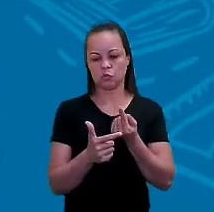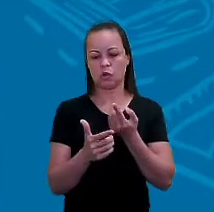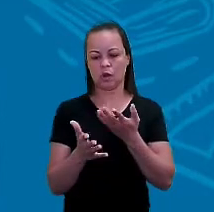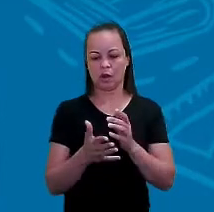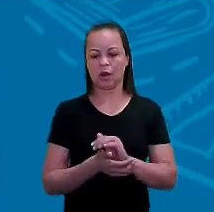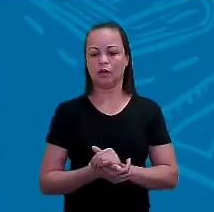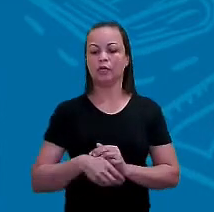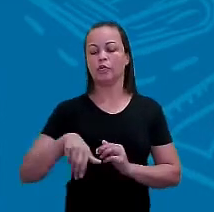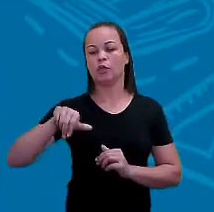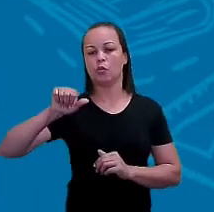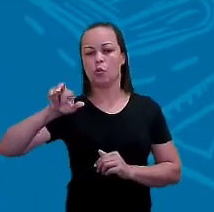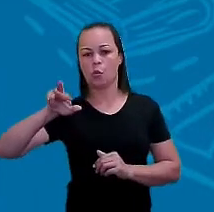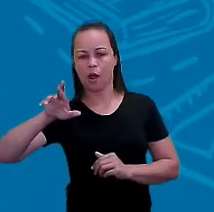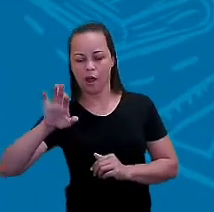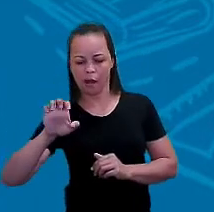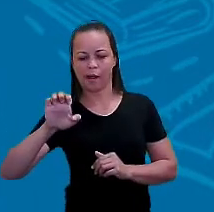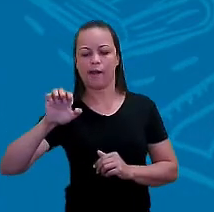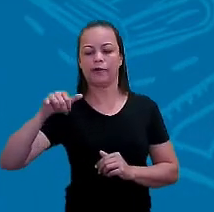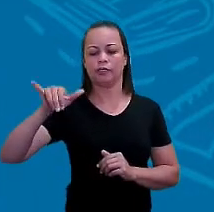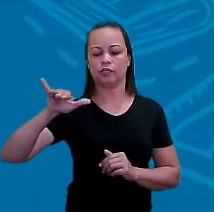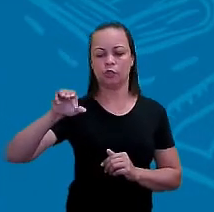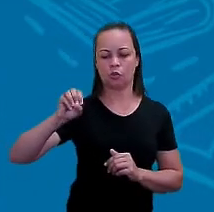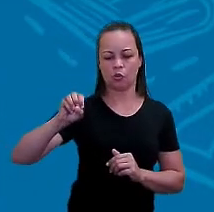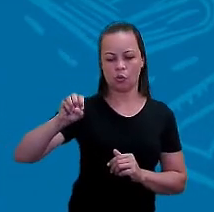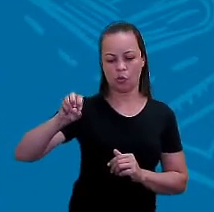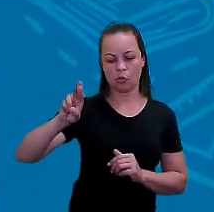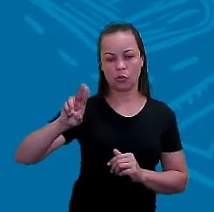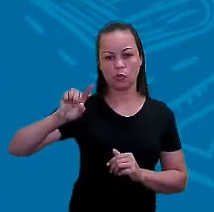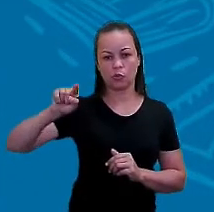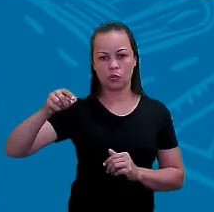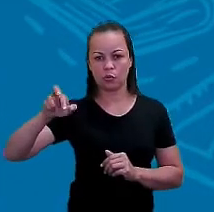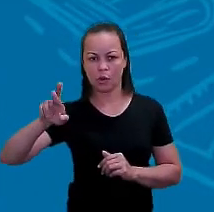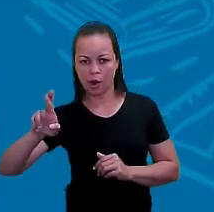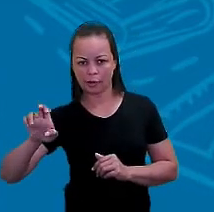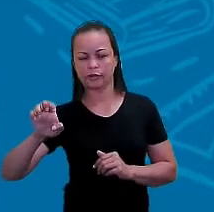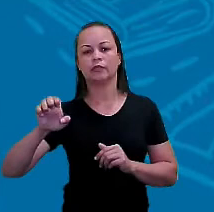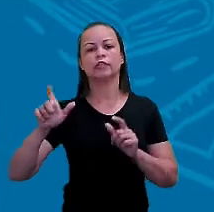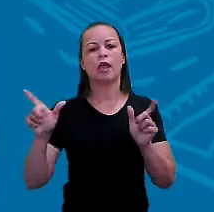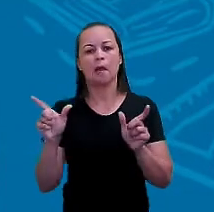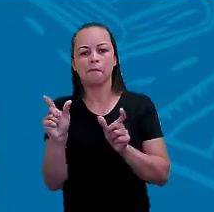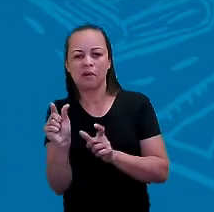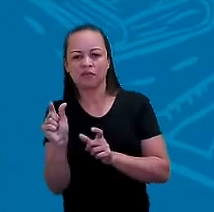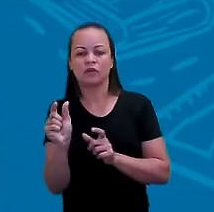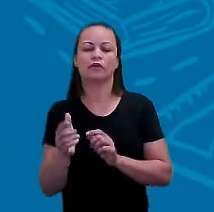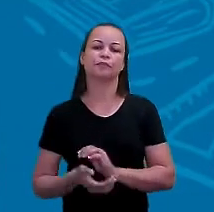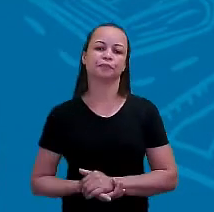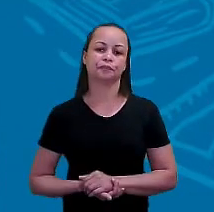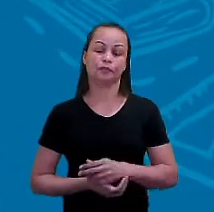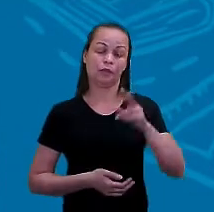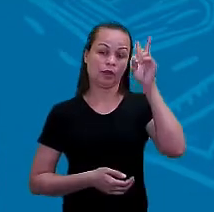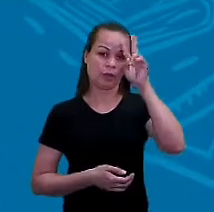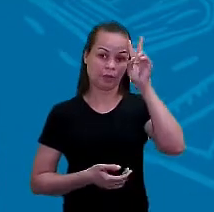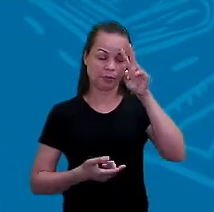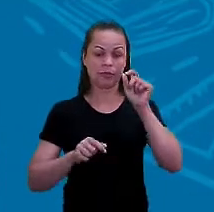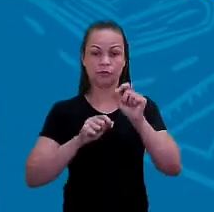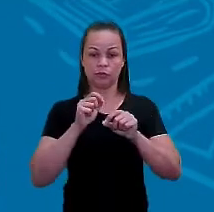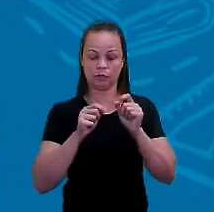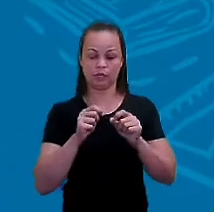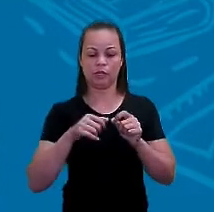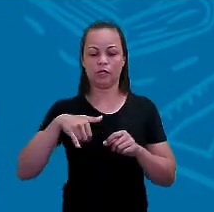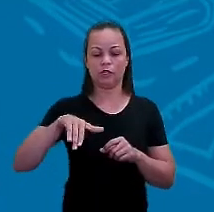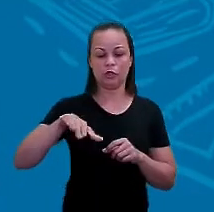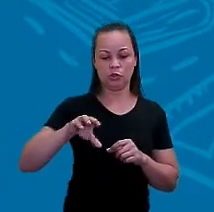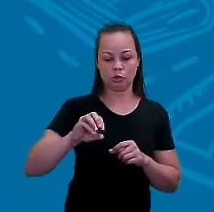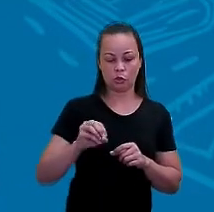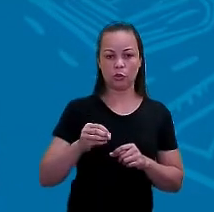You are, forma completa, you are, your é a forma abreviada. Lembrando que you é a